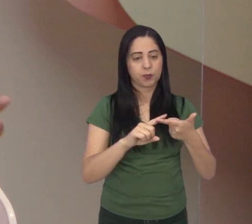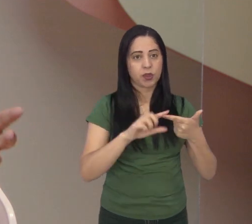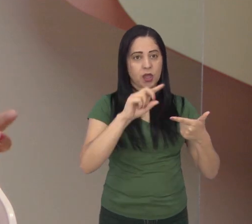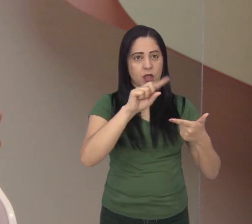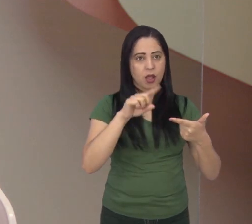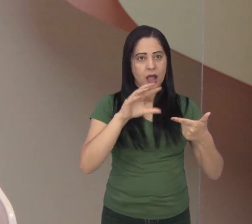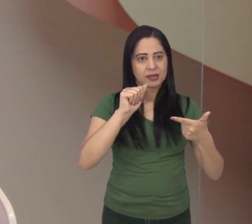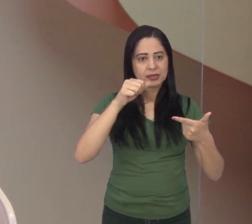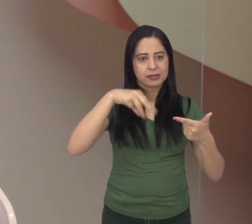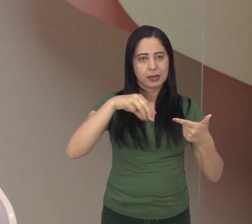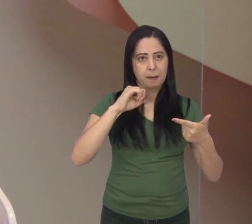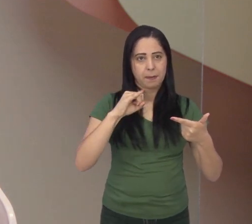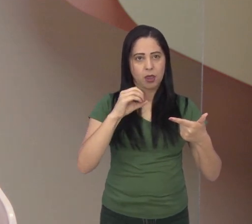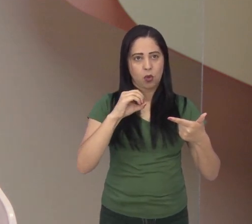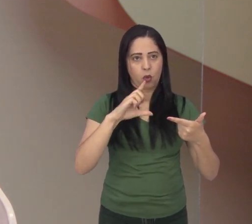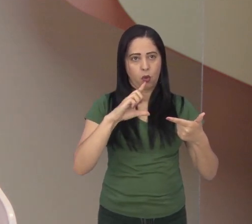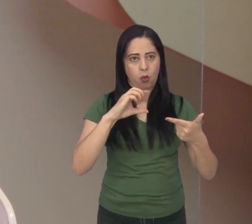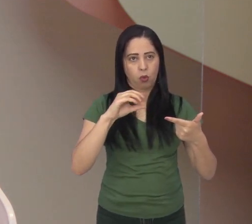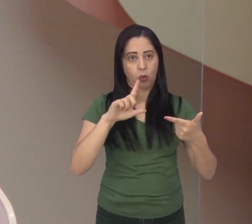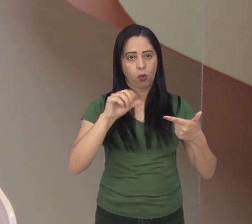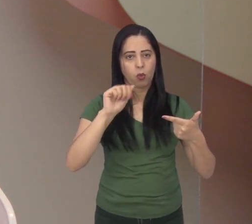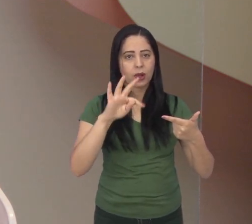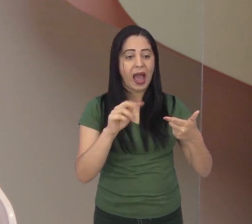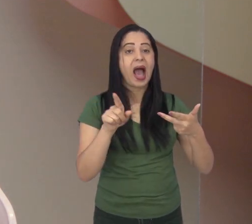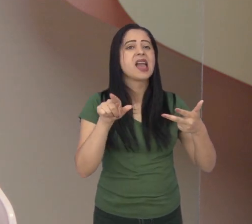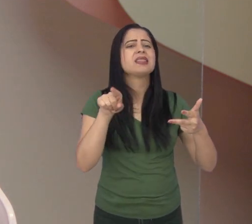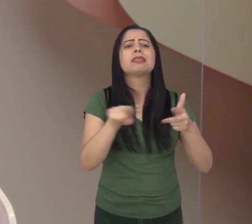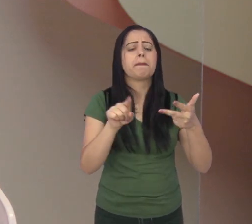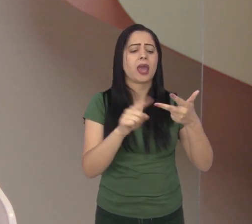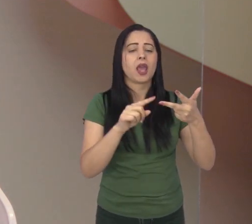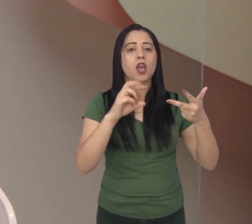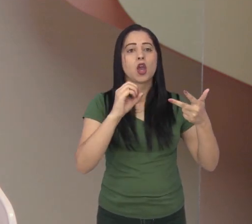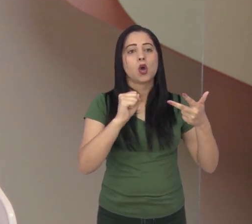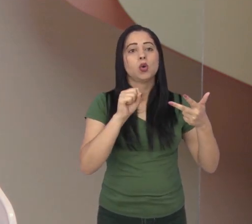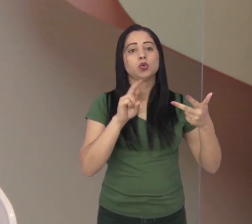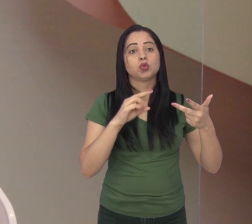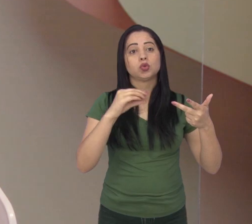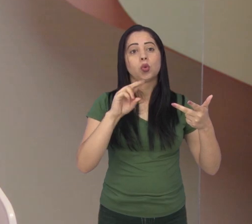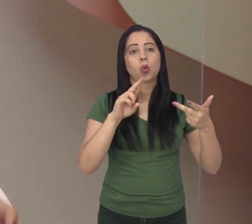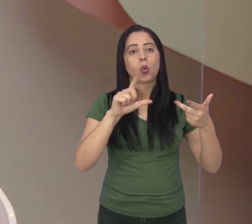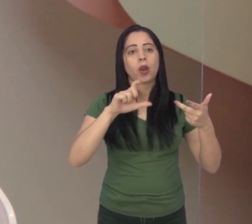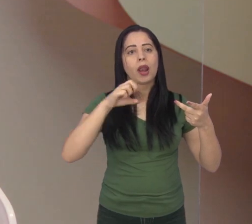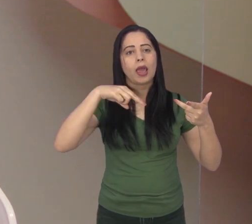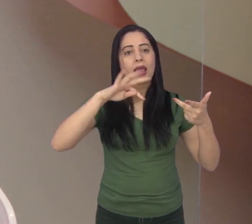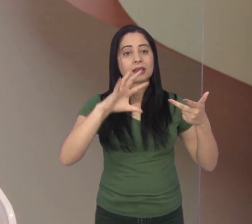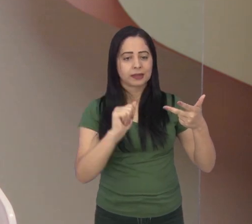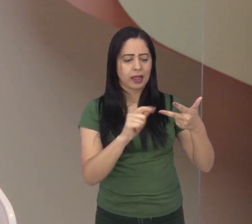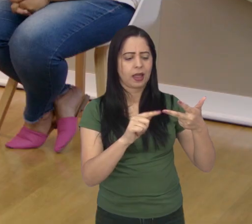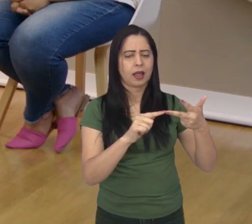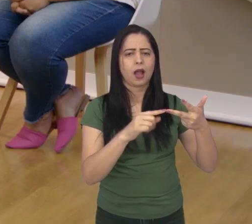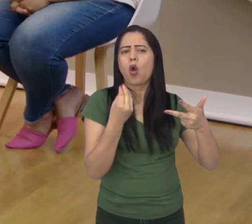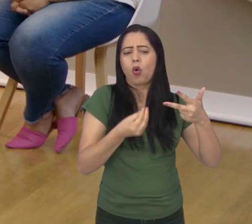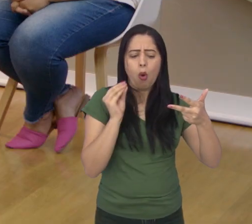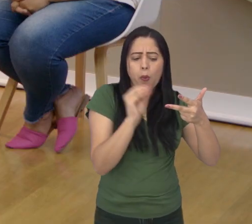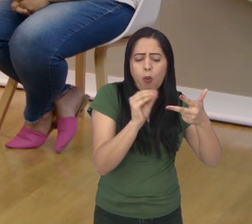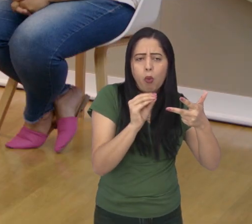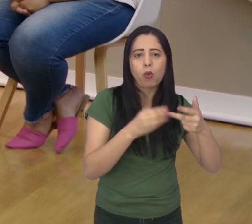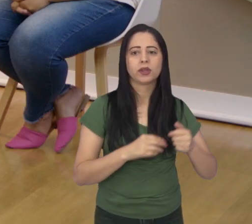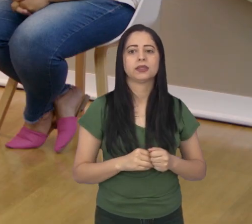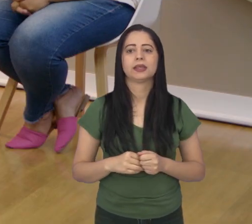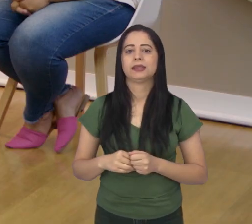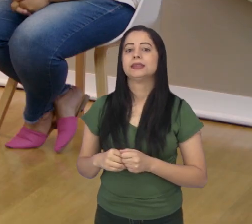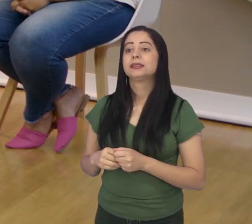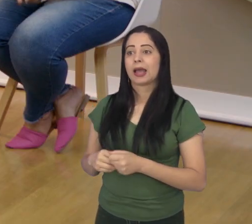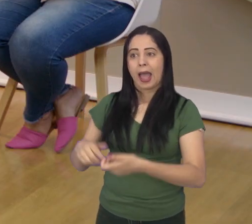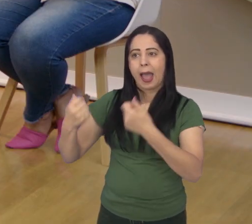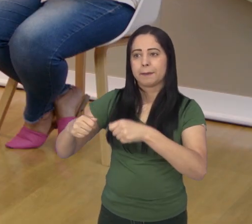fáceis cultivo, né? Mas muitas pessoas gostam das suculentas. Quais são os cuidados com as suculentas? Bom, as suculentas elas